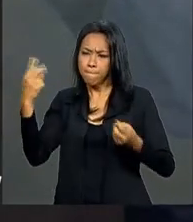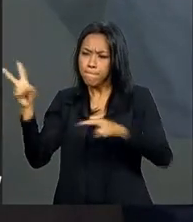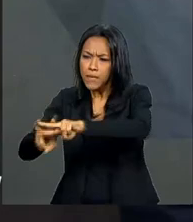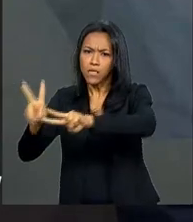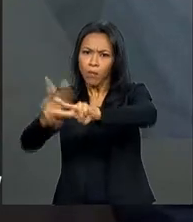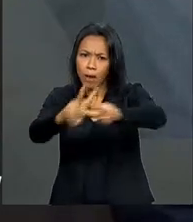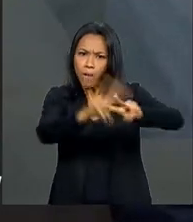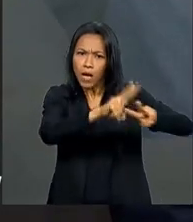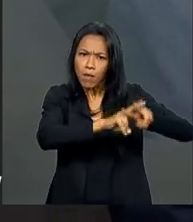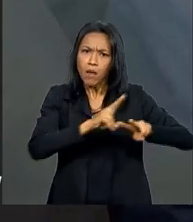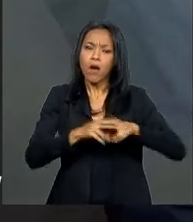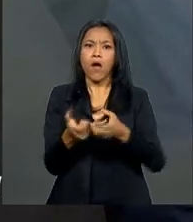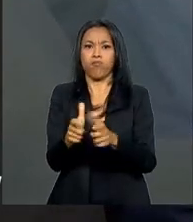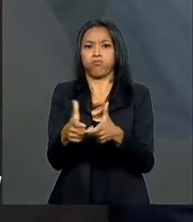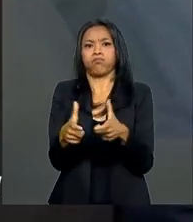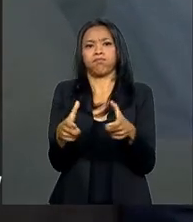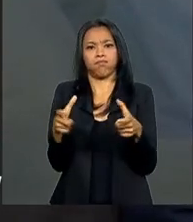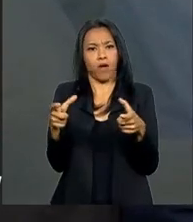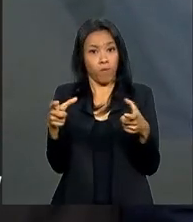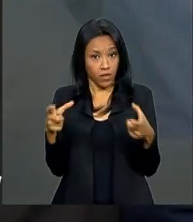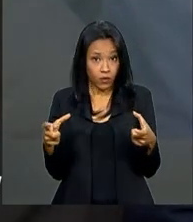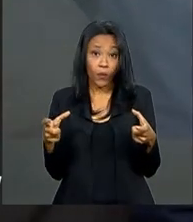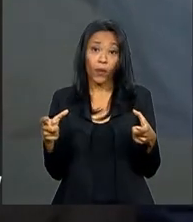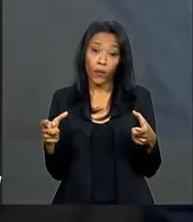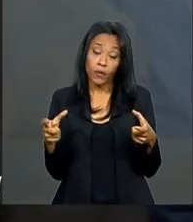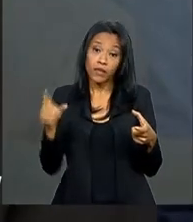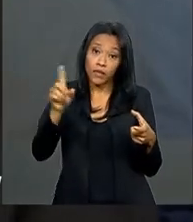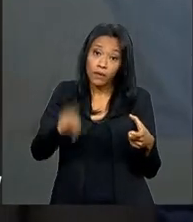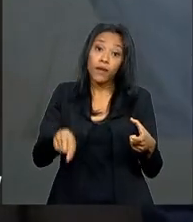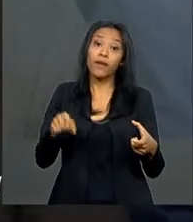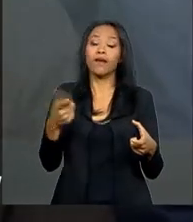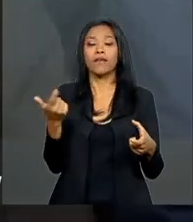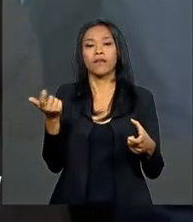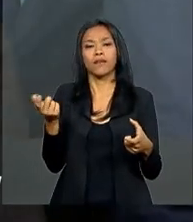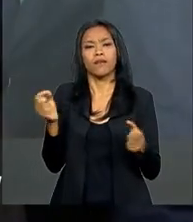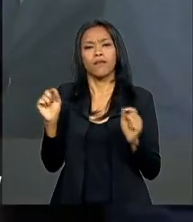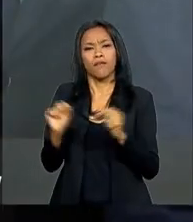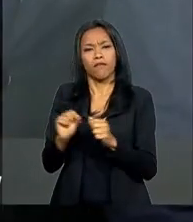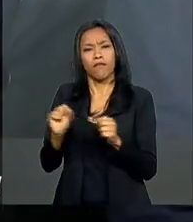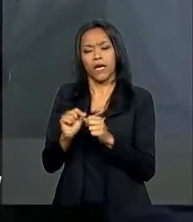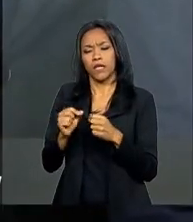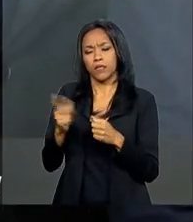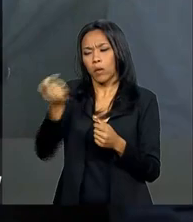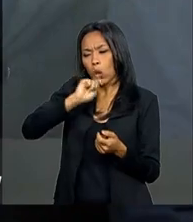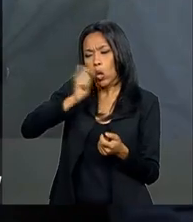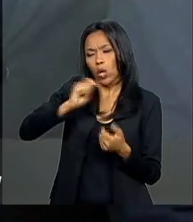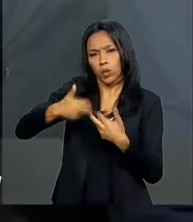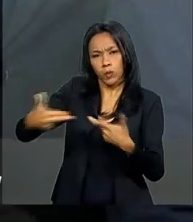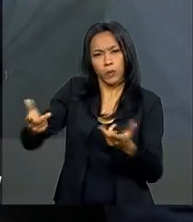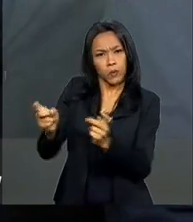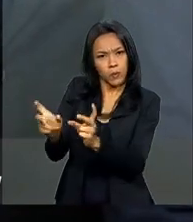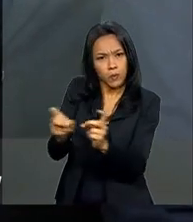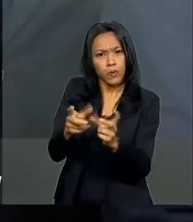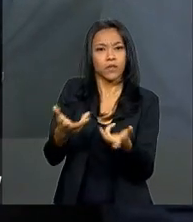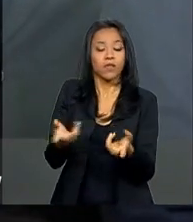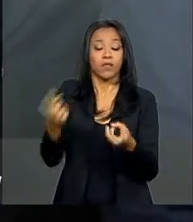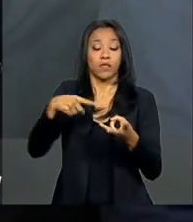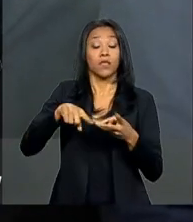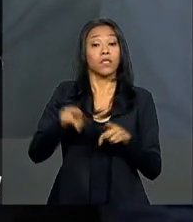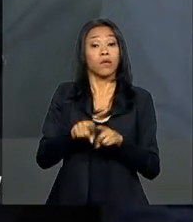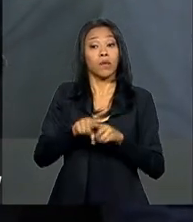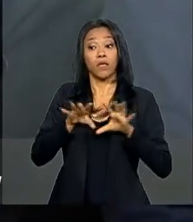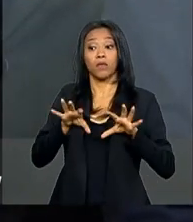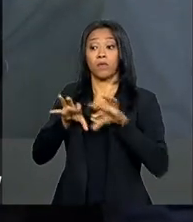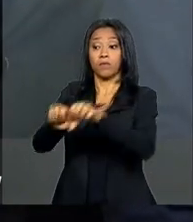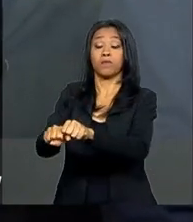cresceu substancialmente, portanto, daqueles que praticam ilícitos. Em segundo lugar, o número de apreensão